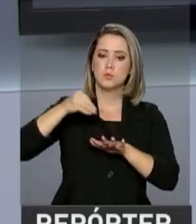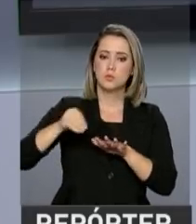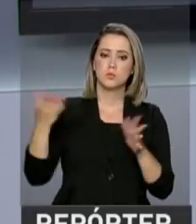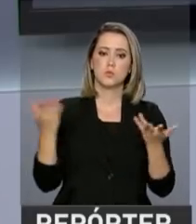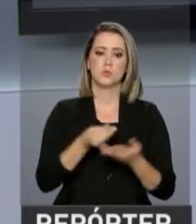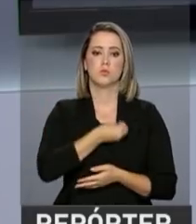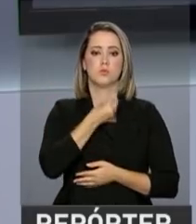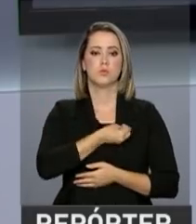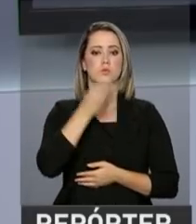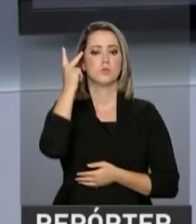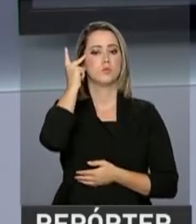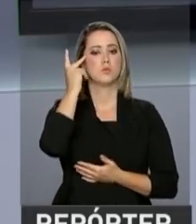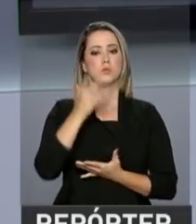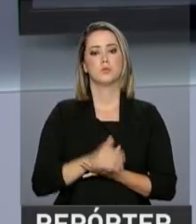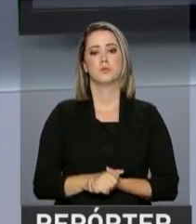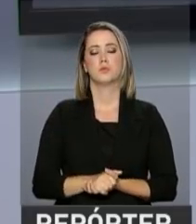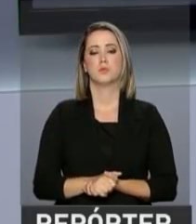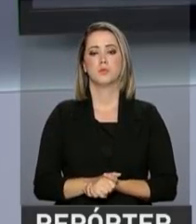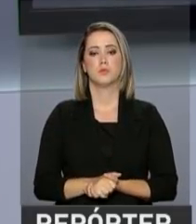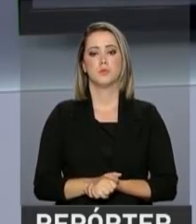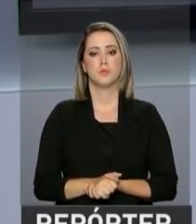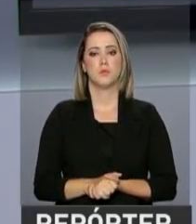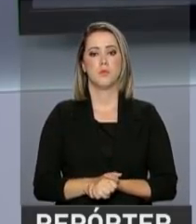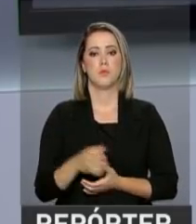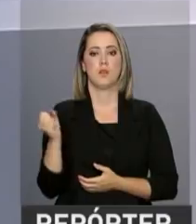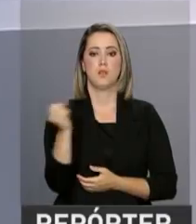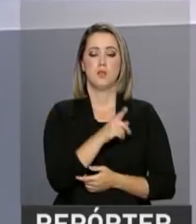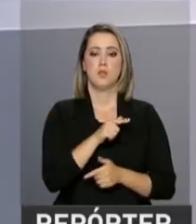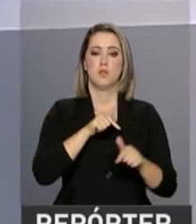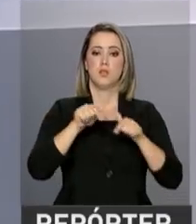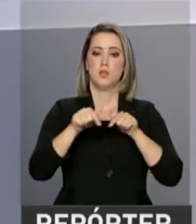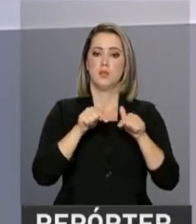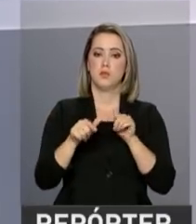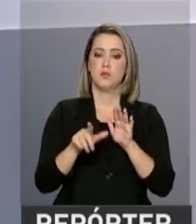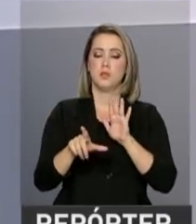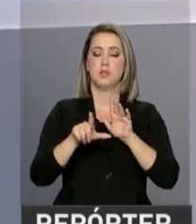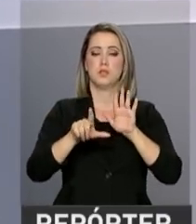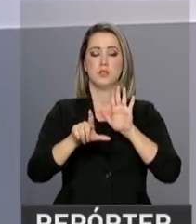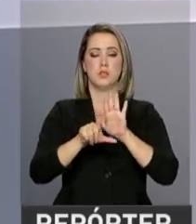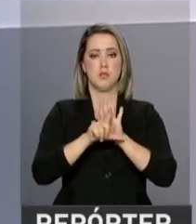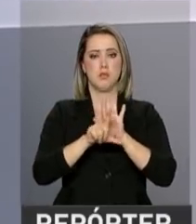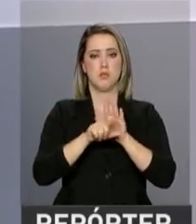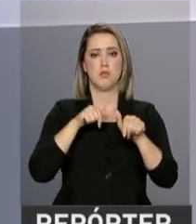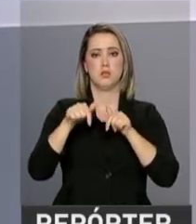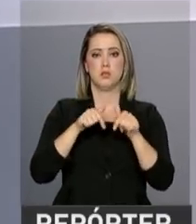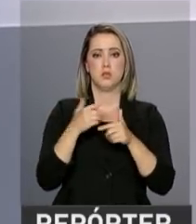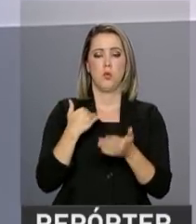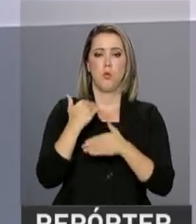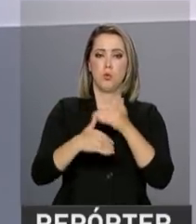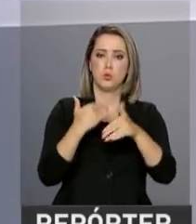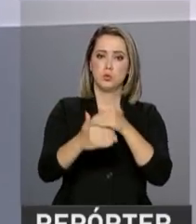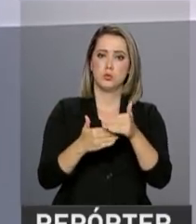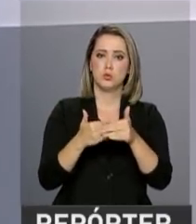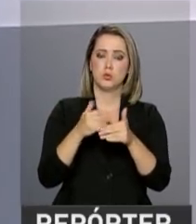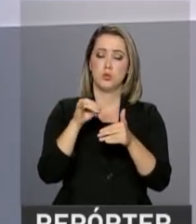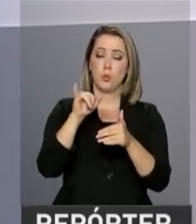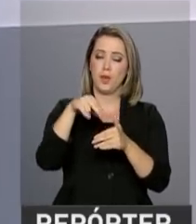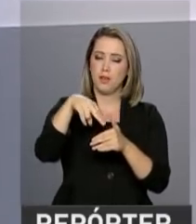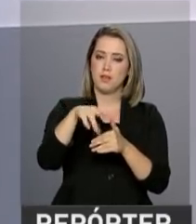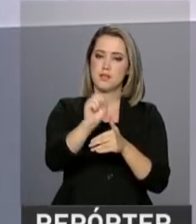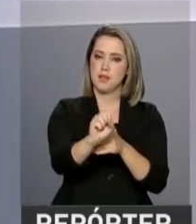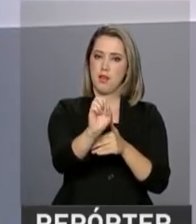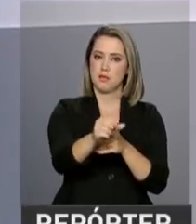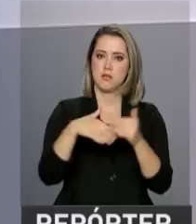ao vivo de São Paulo. A reforma da Previdência continua em debate no Congresso Nacional. E, para